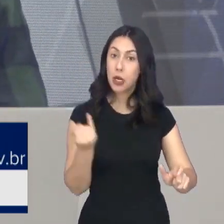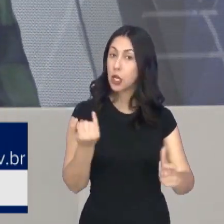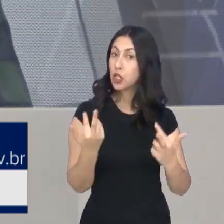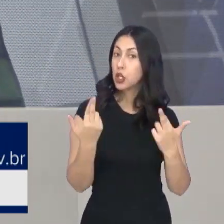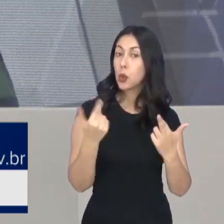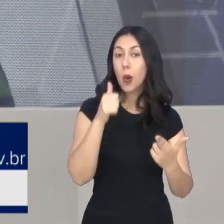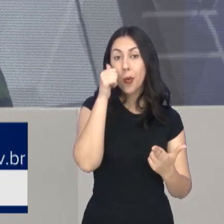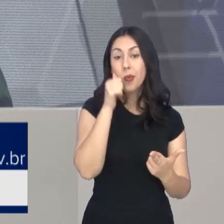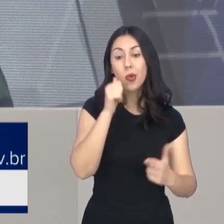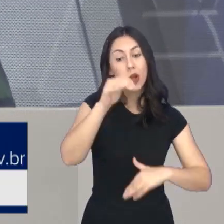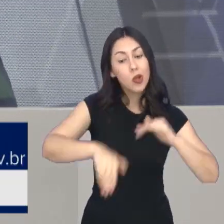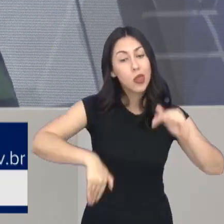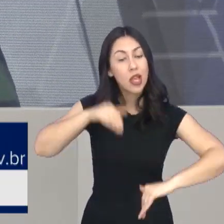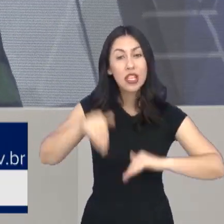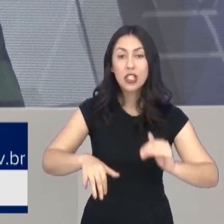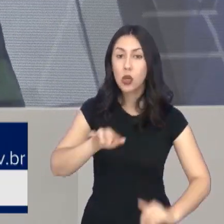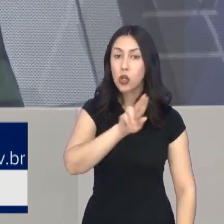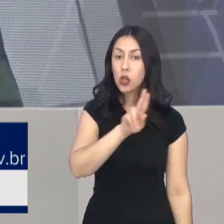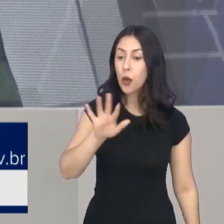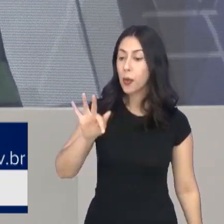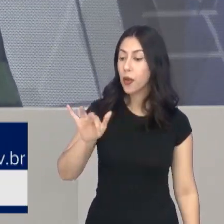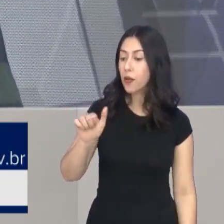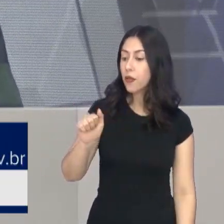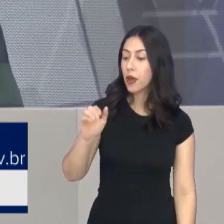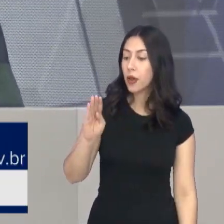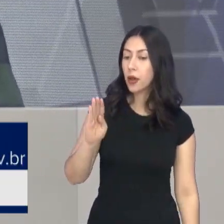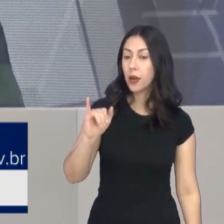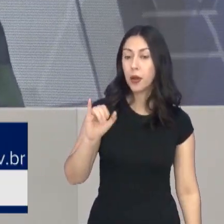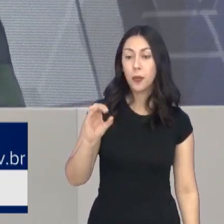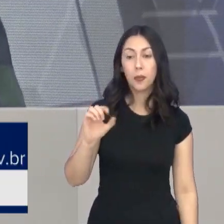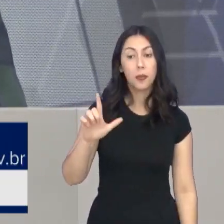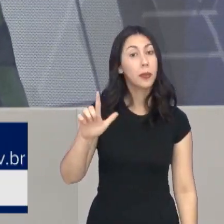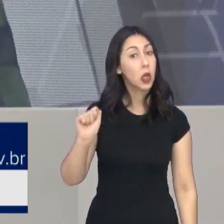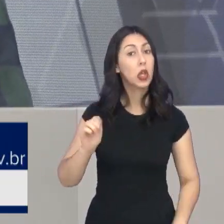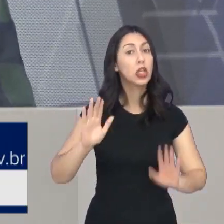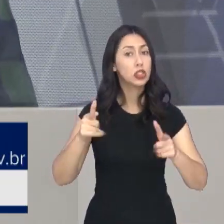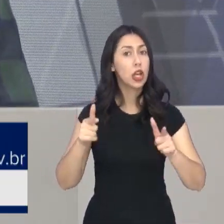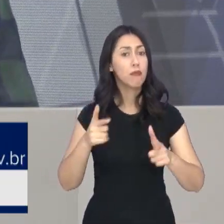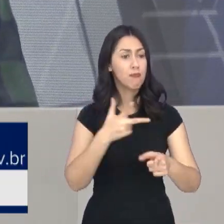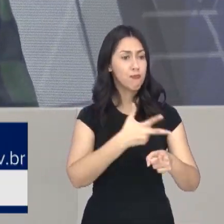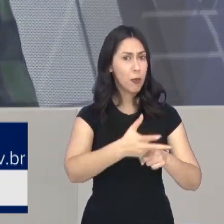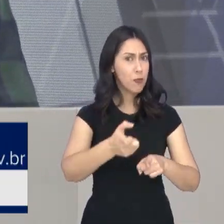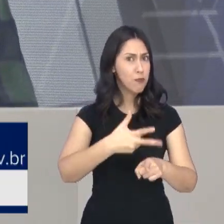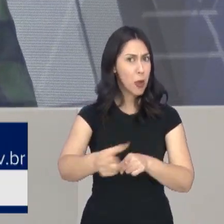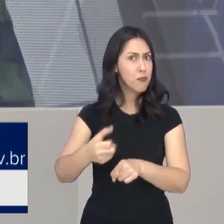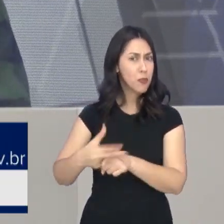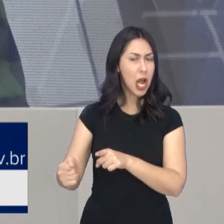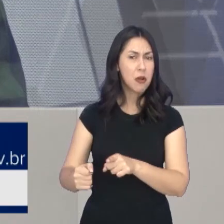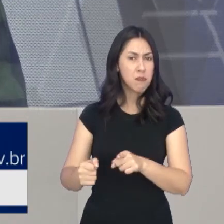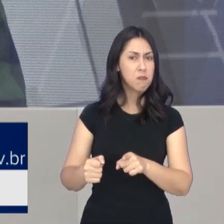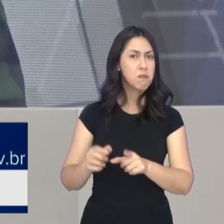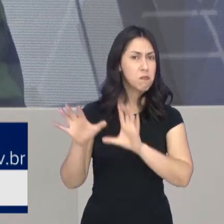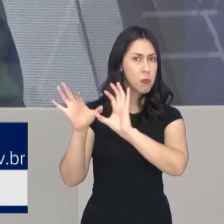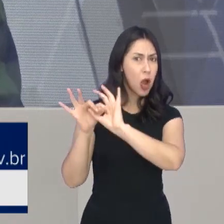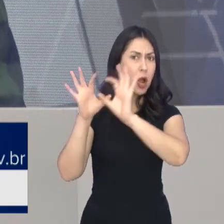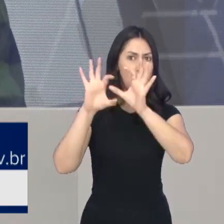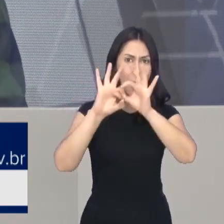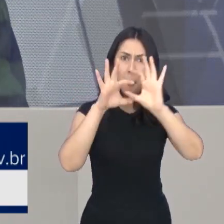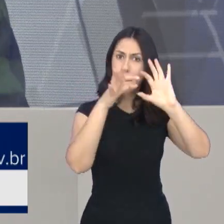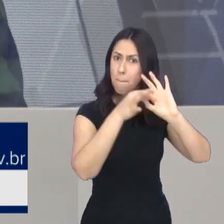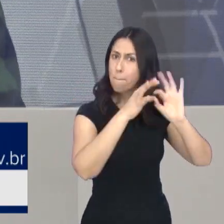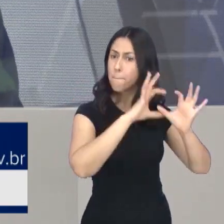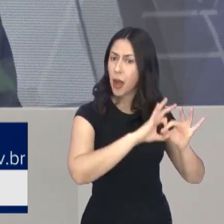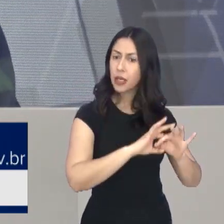na natação, né, medalhista em Olimpíadas. Então, é um clube que